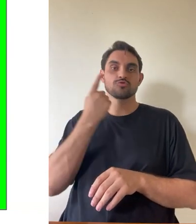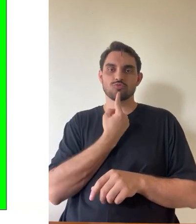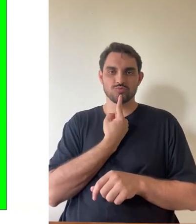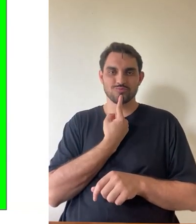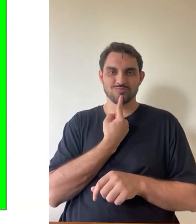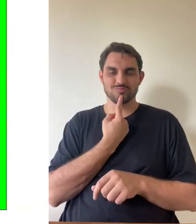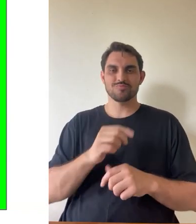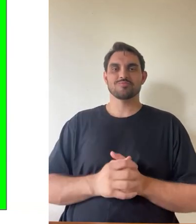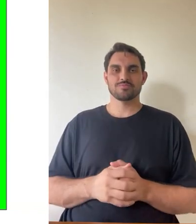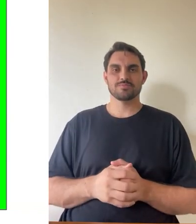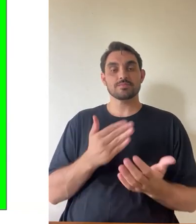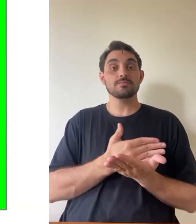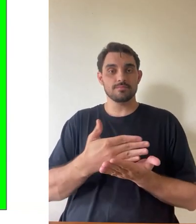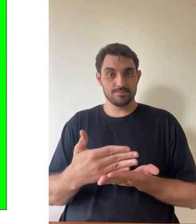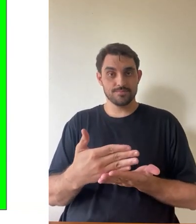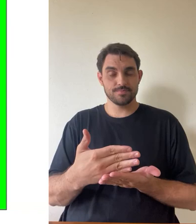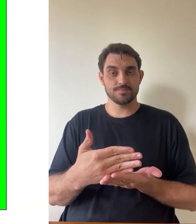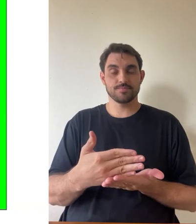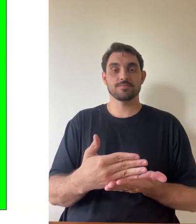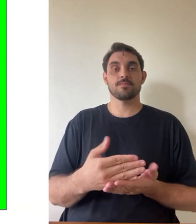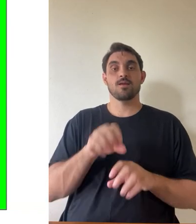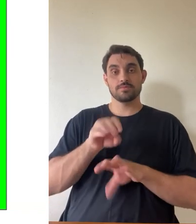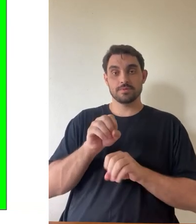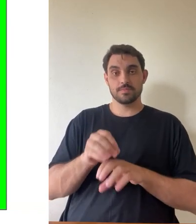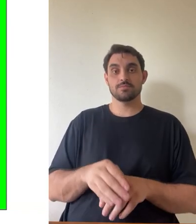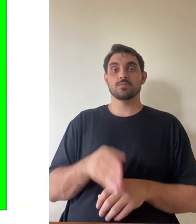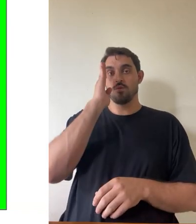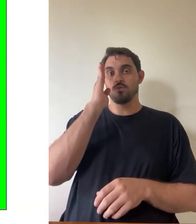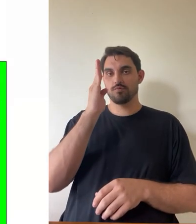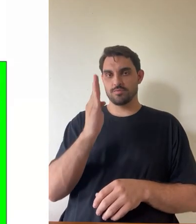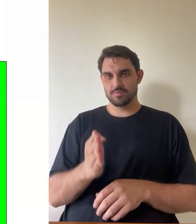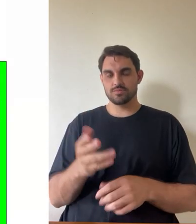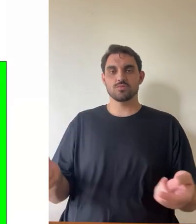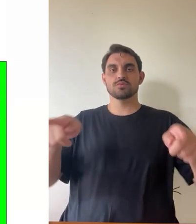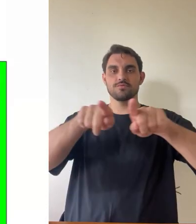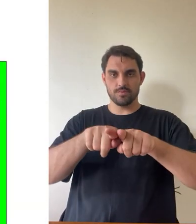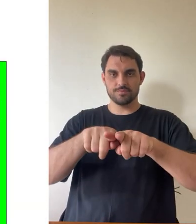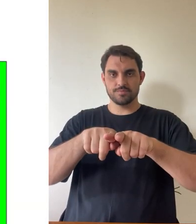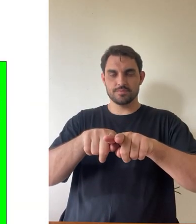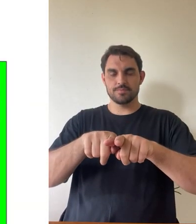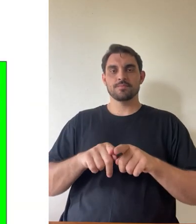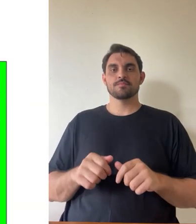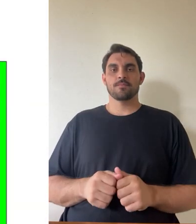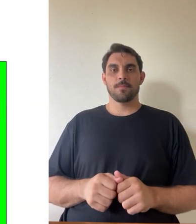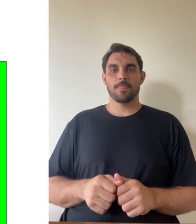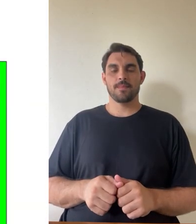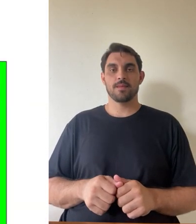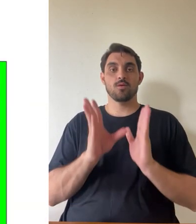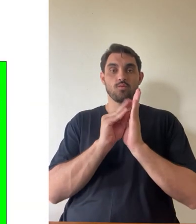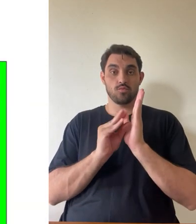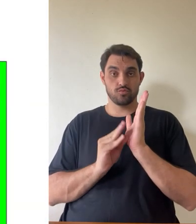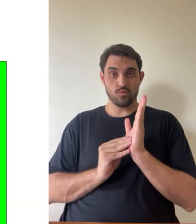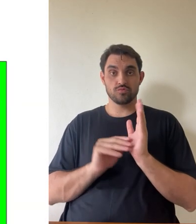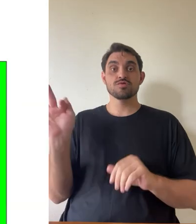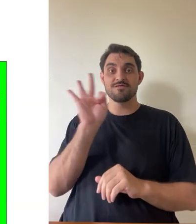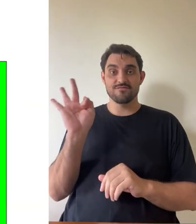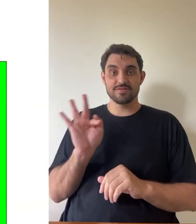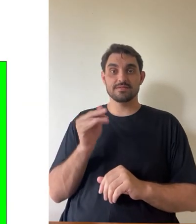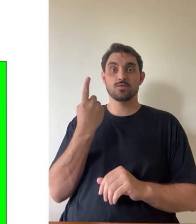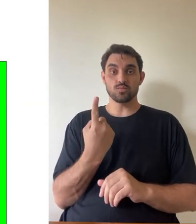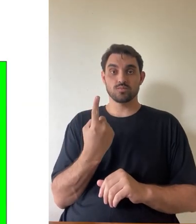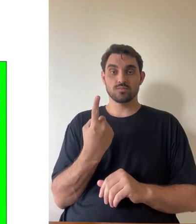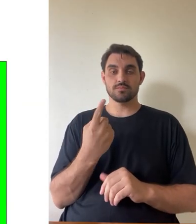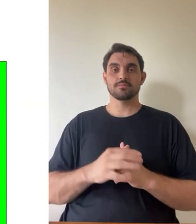pessoas surdas. Inicialmente, nós vamos trabalhar com o movimento retilíneo uniforme, conteúdo então